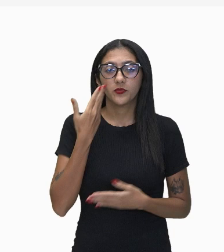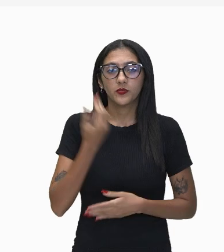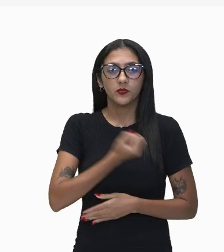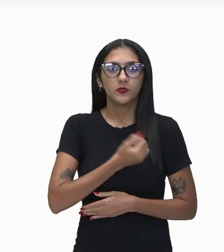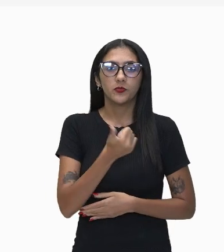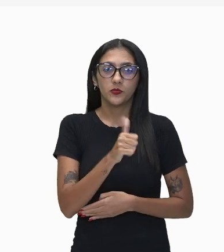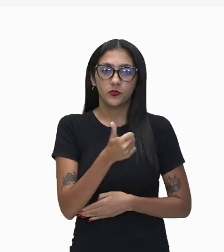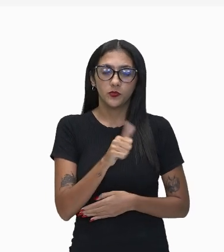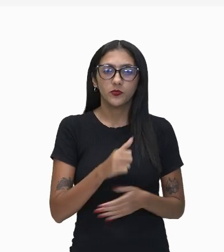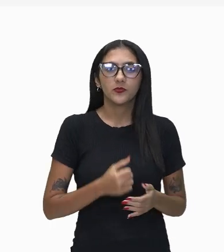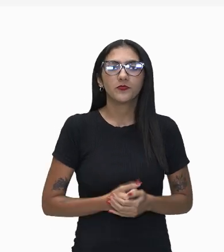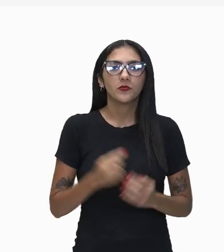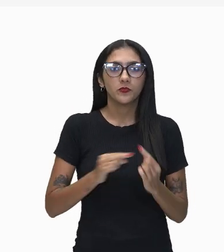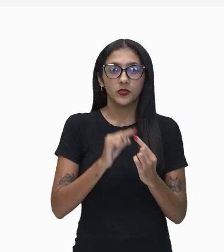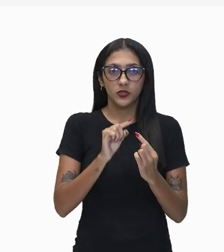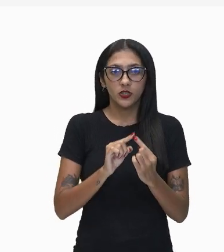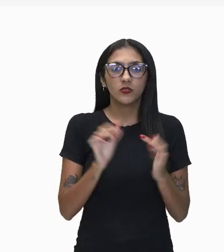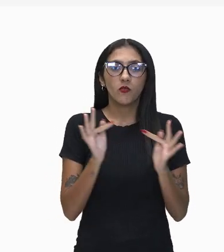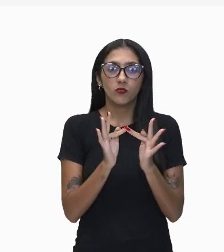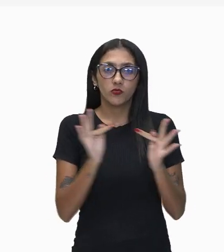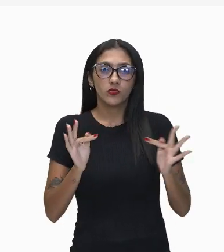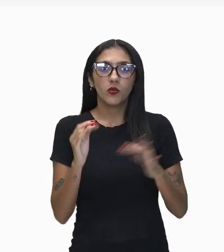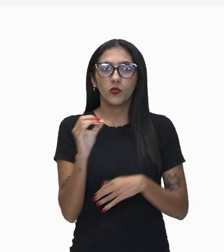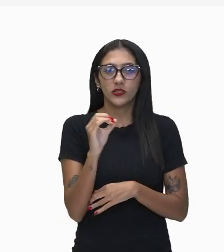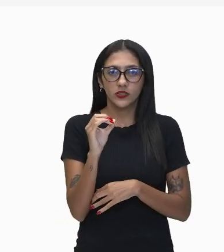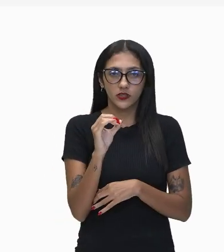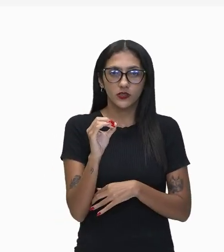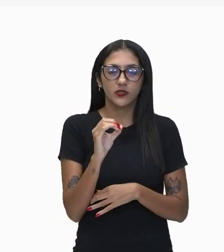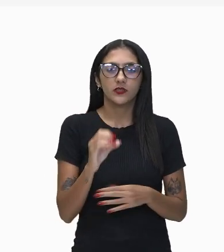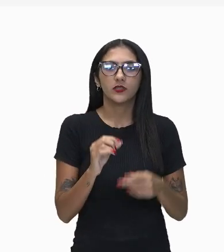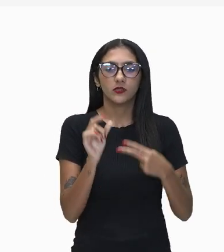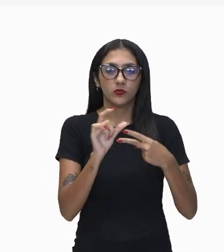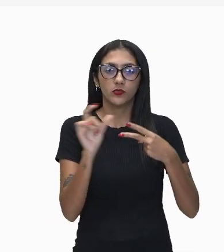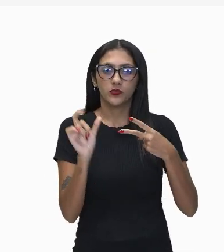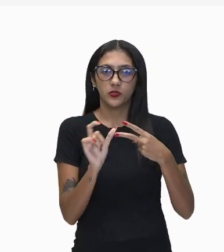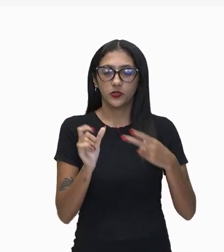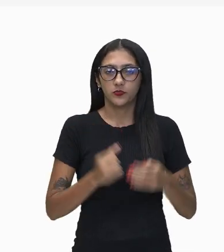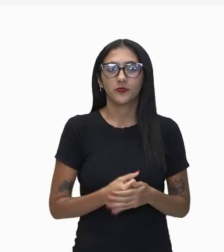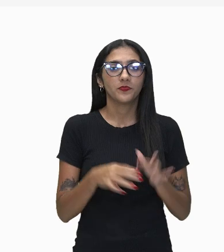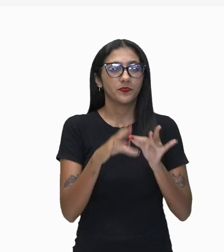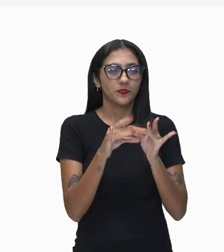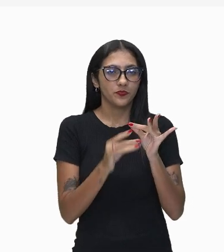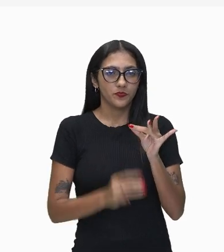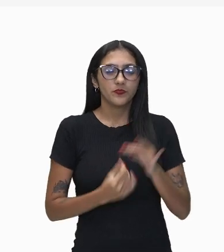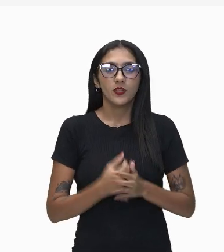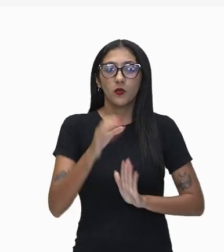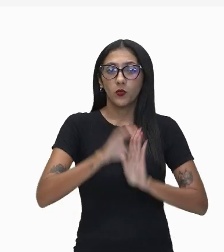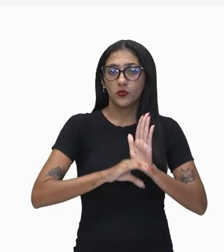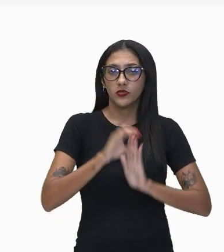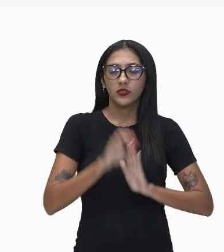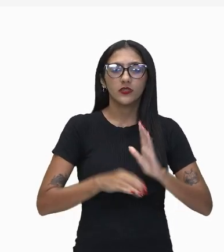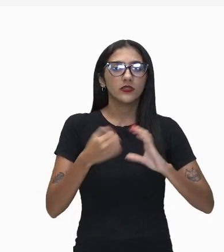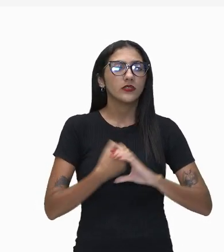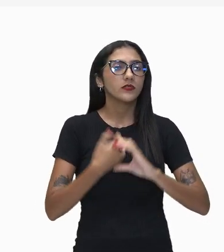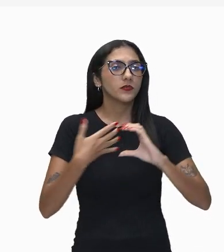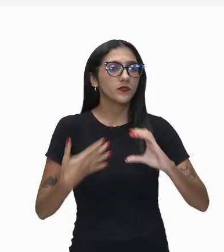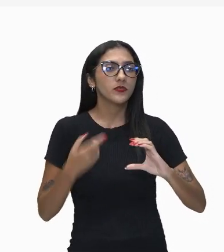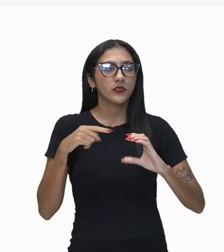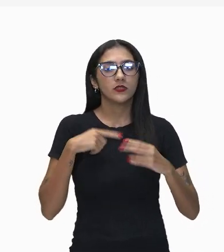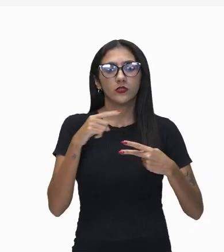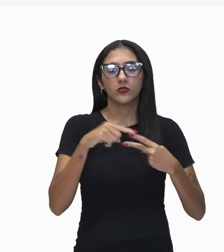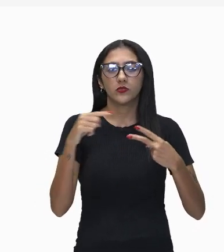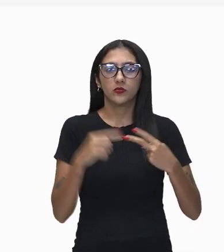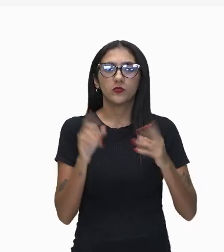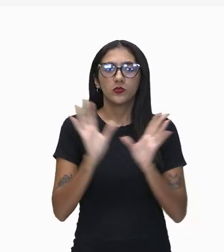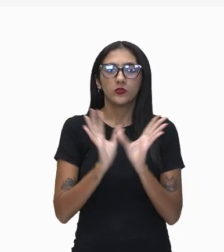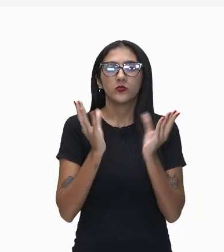Funções oxigenadas, aldeídos e cetonas. Detalhamento, conceito e características dos